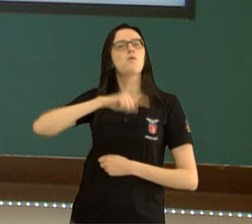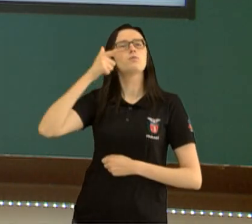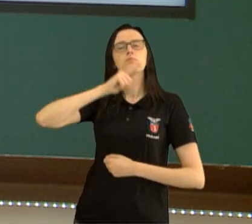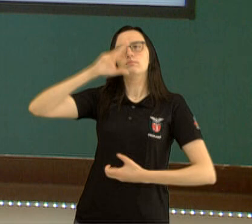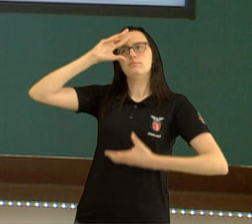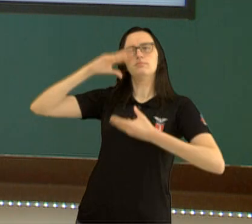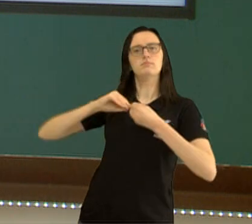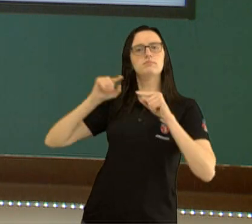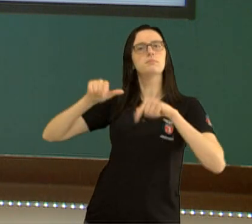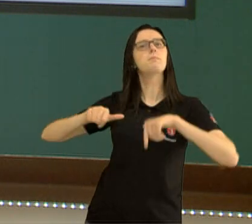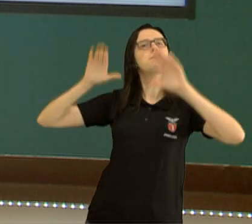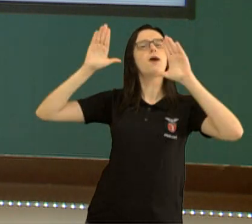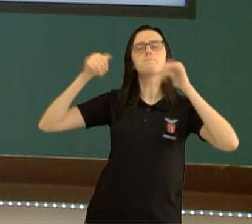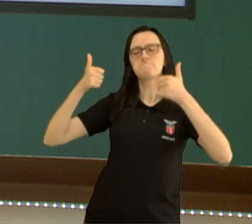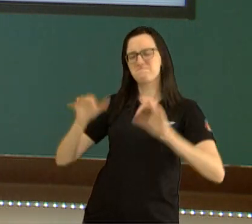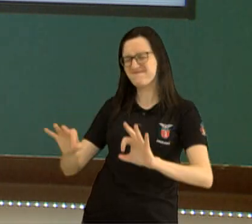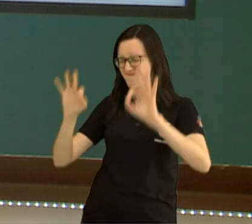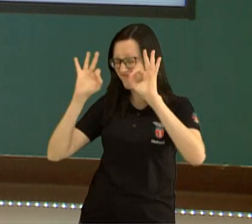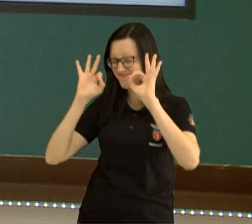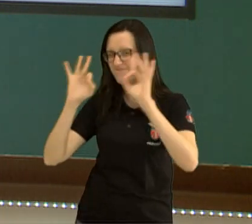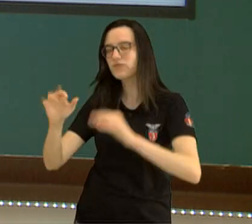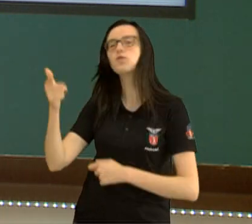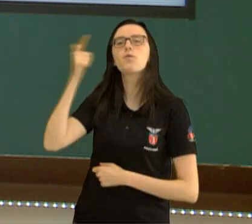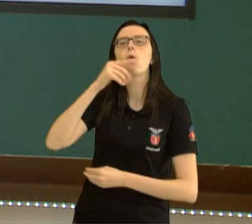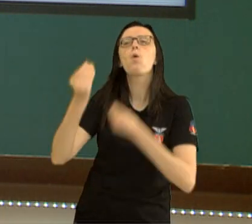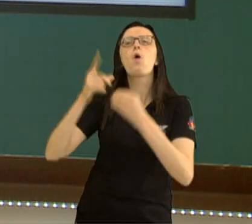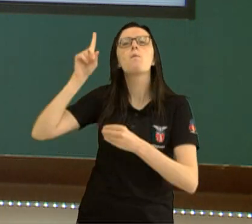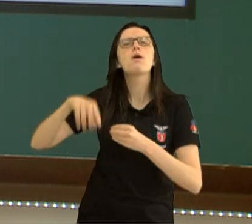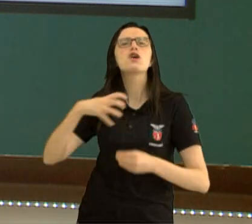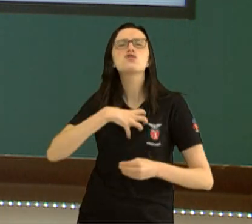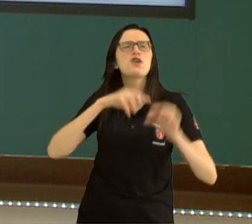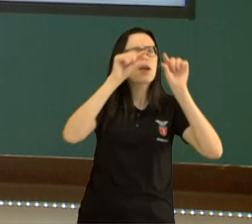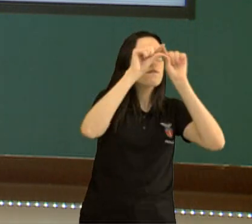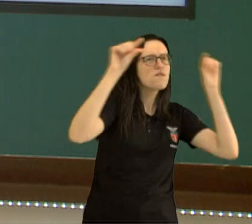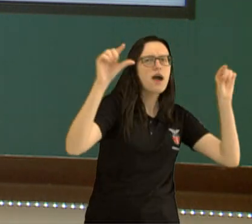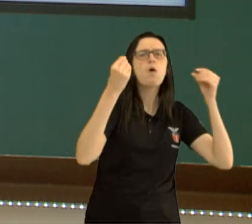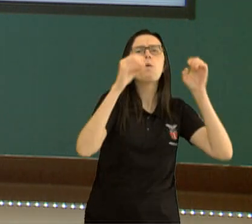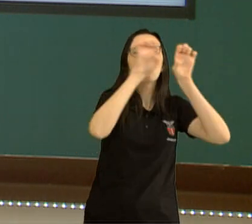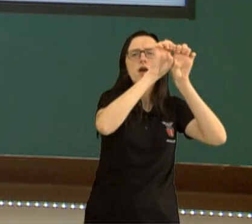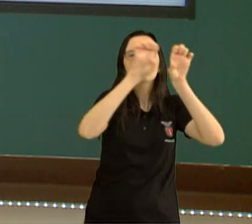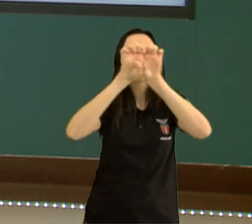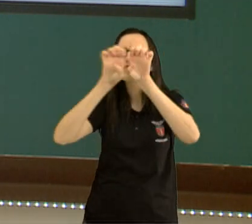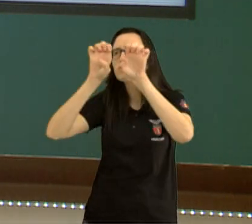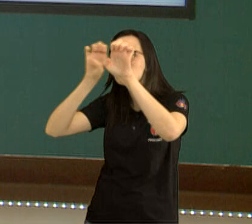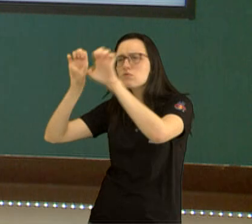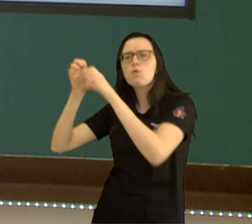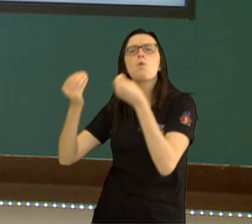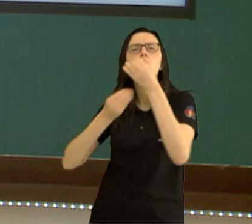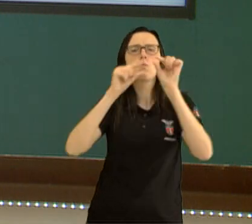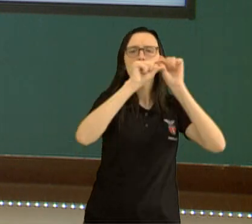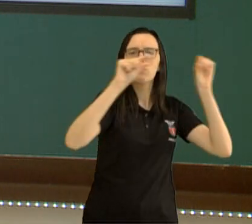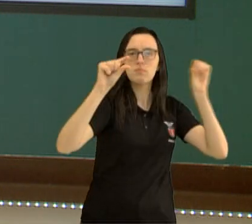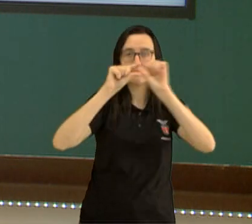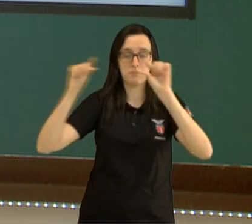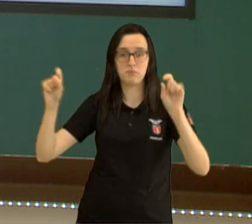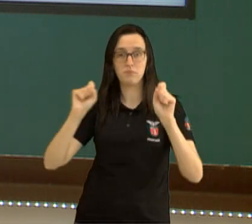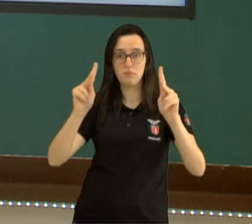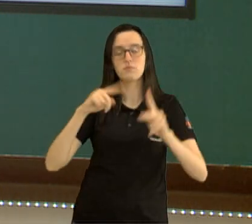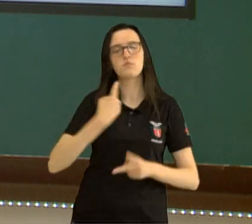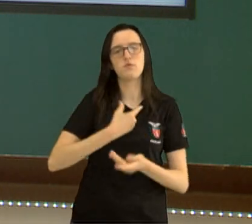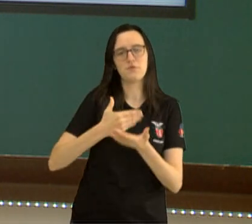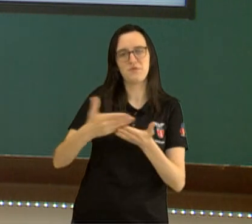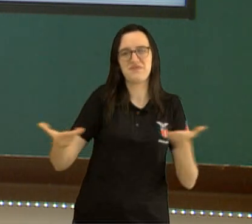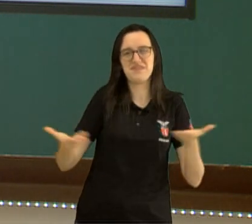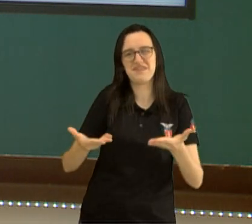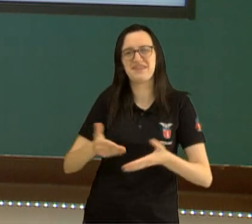entender com mais propriedade a estrutura desse tempo verbal de como de fato ele funciona, tá ok? Bora iniciar então, vamos